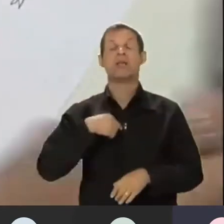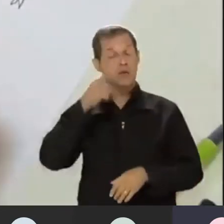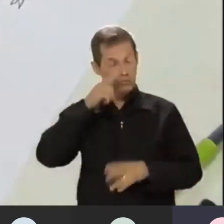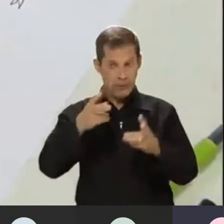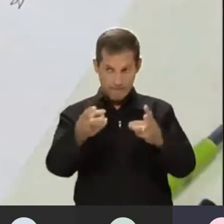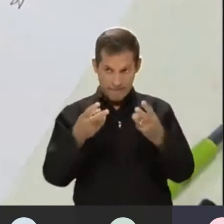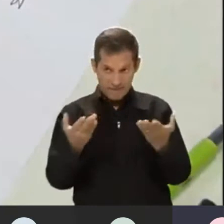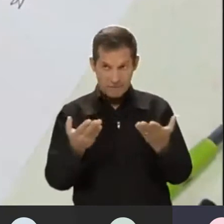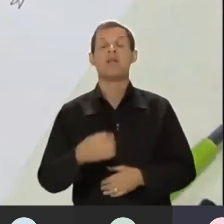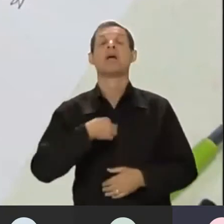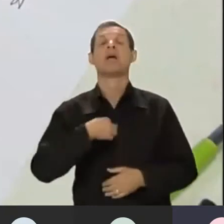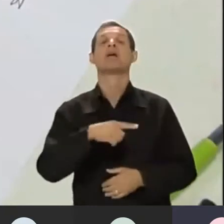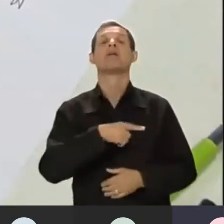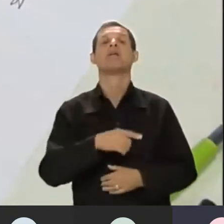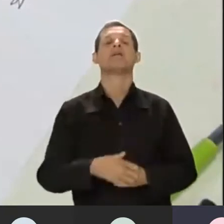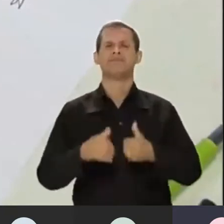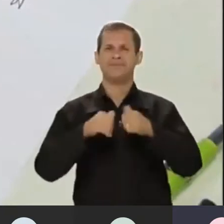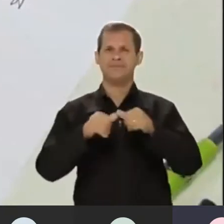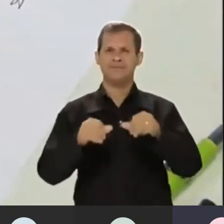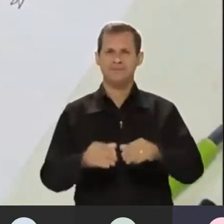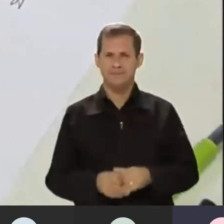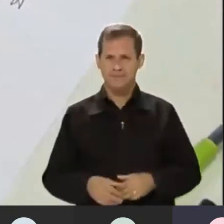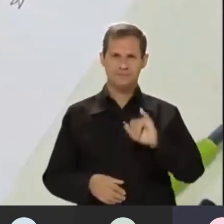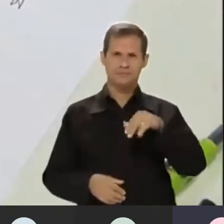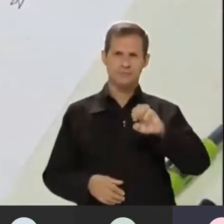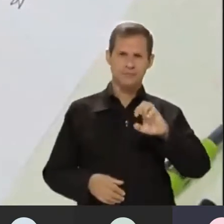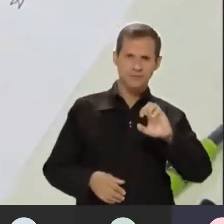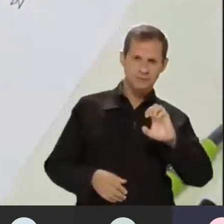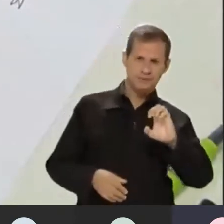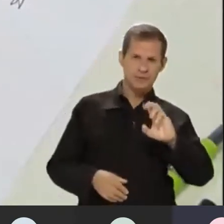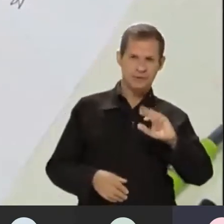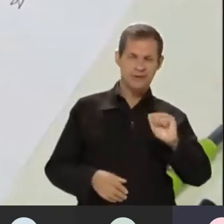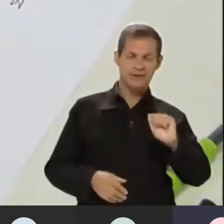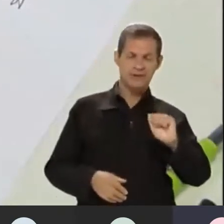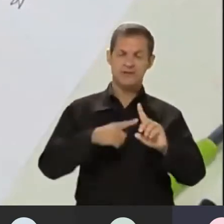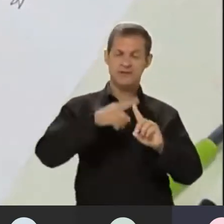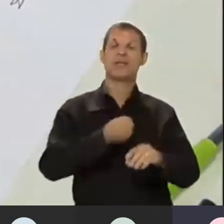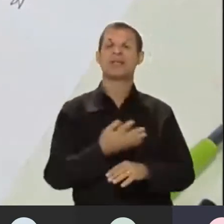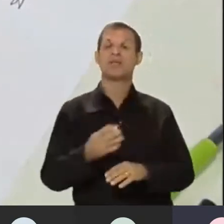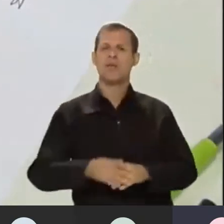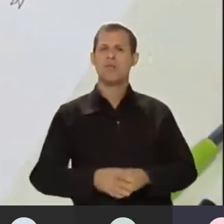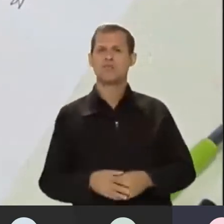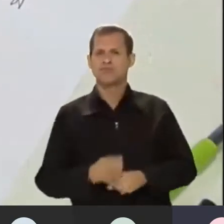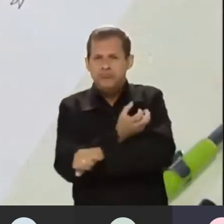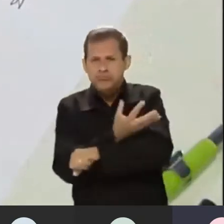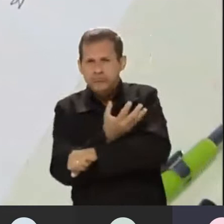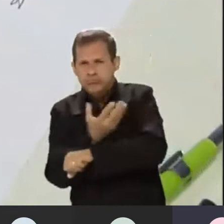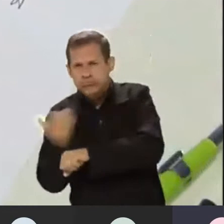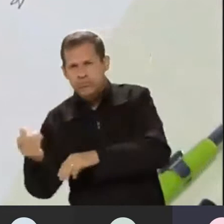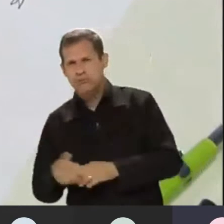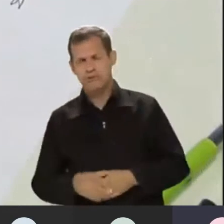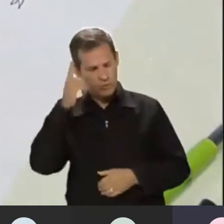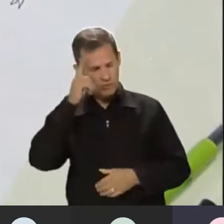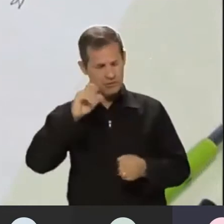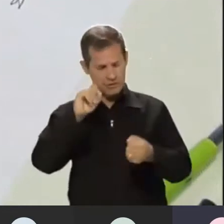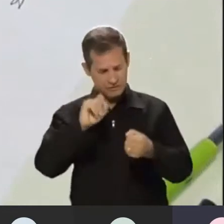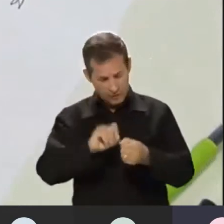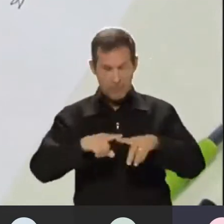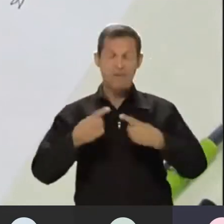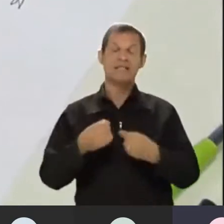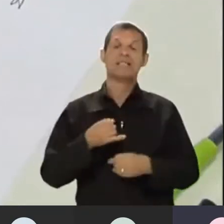eu consigo perceber aqui, né? Que eu tenho essa inércia térmica. Então, o que essa quantidade de vegetação, de substrato vai